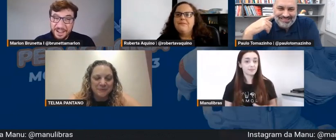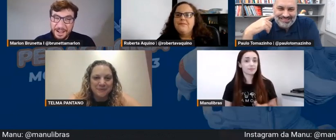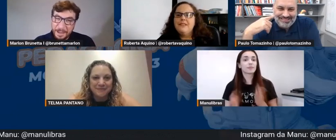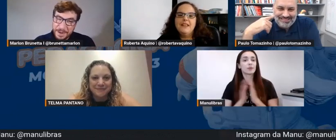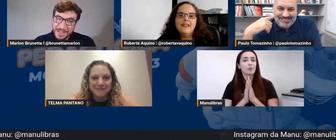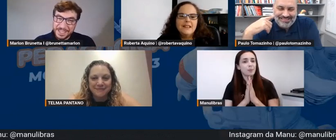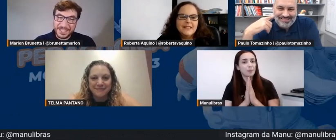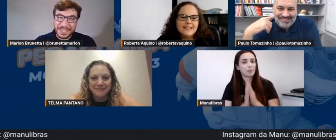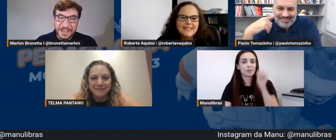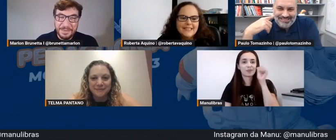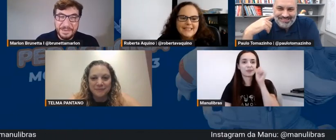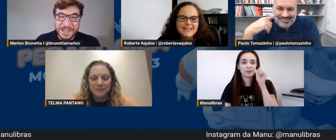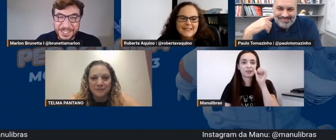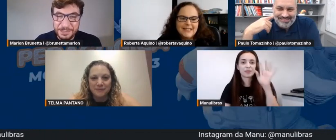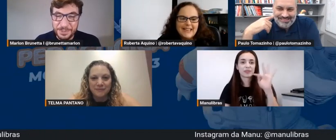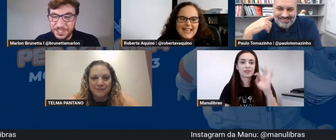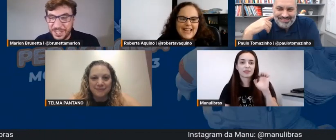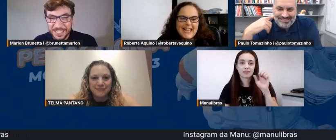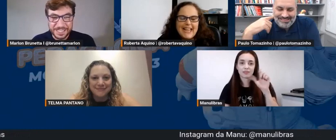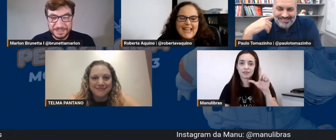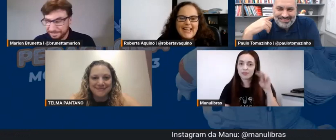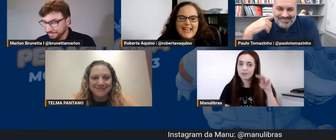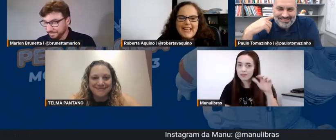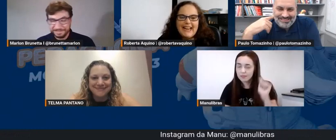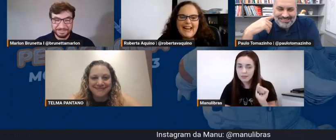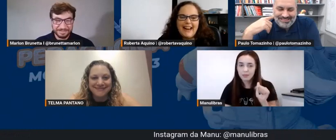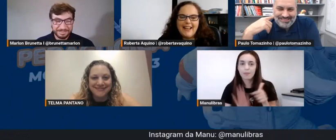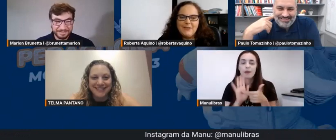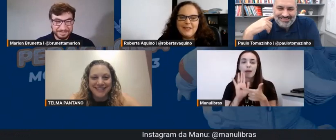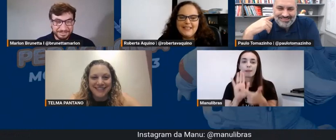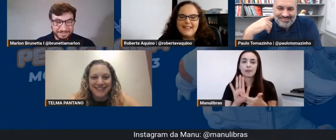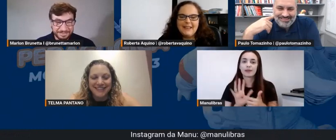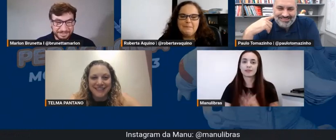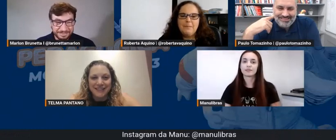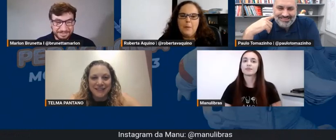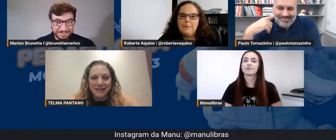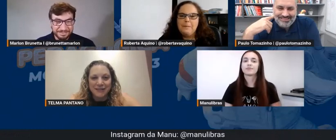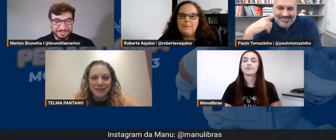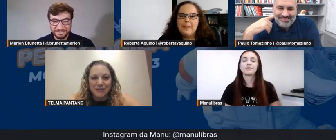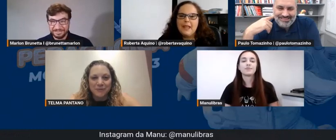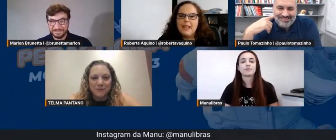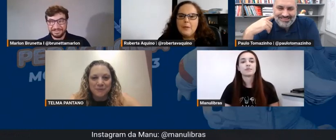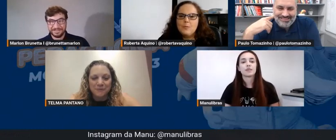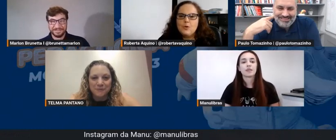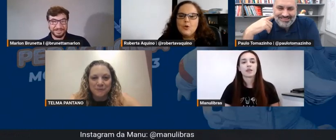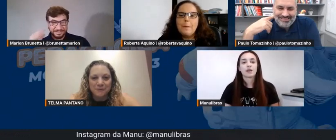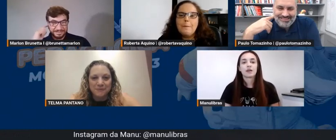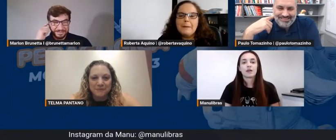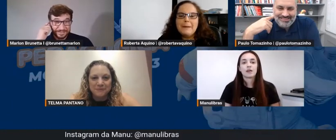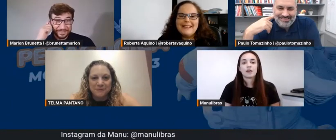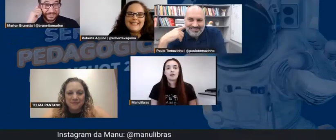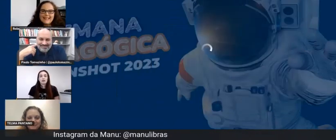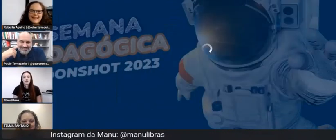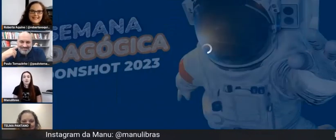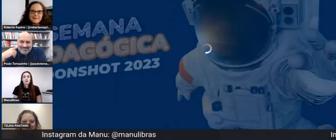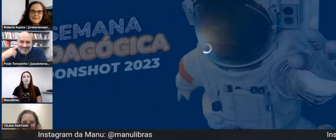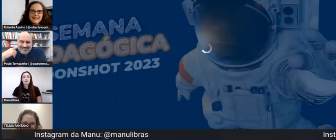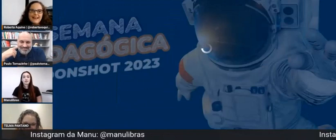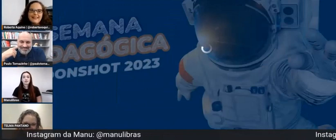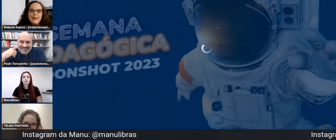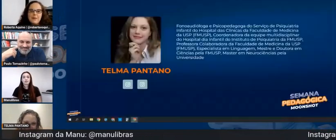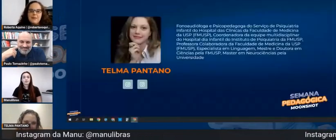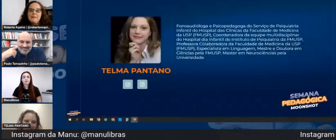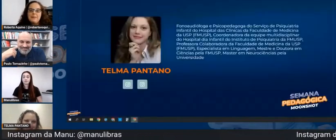você apresente a Thelma aí para a gente, por gentileza. Claro que sim. Bom, super prazer